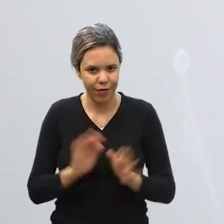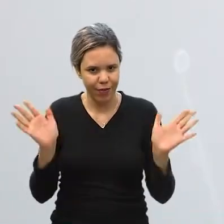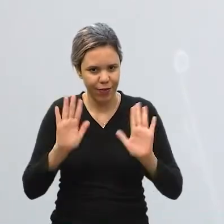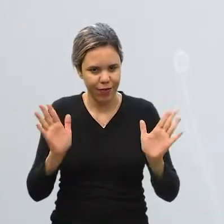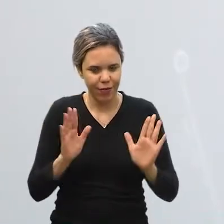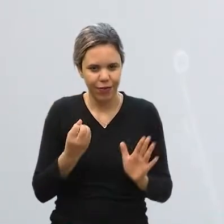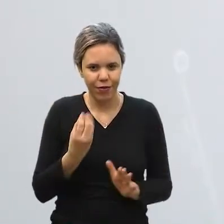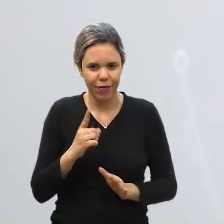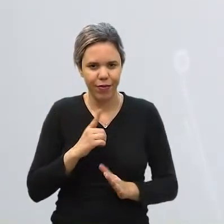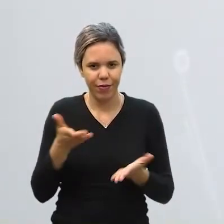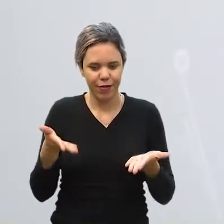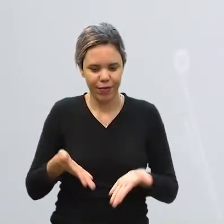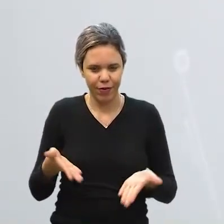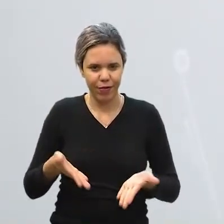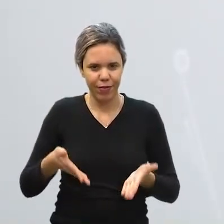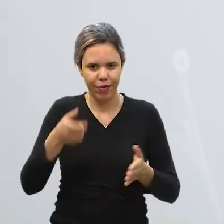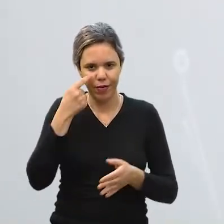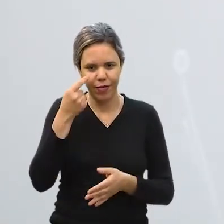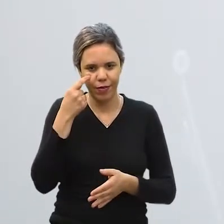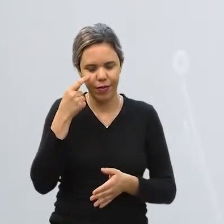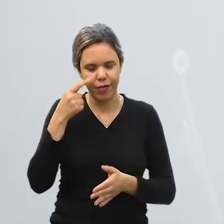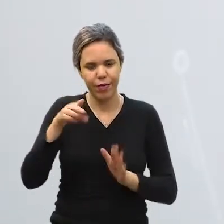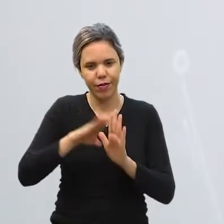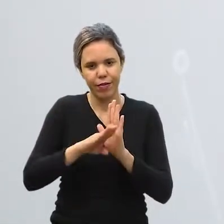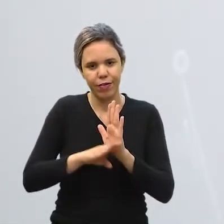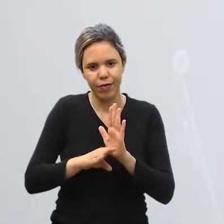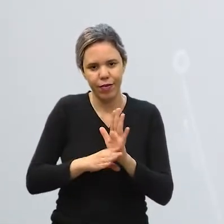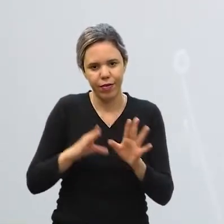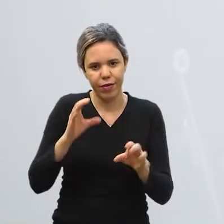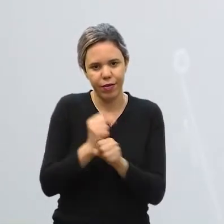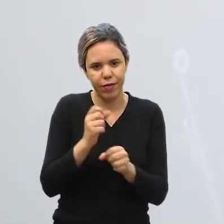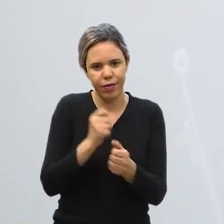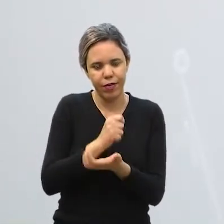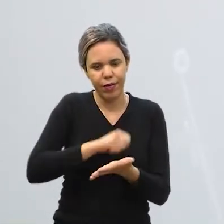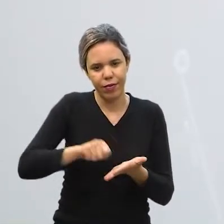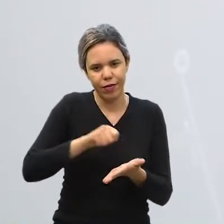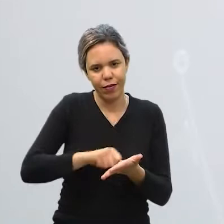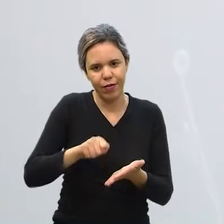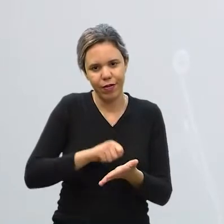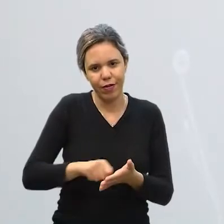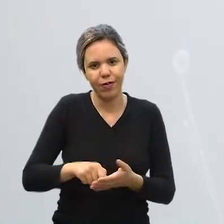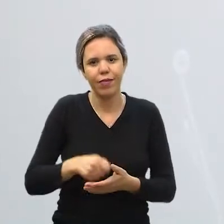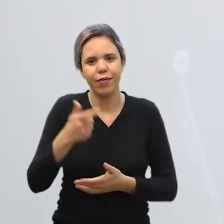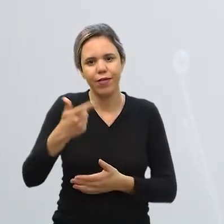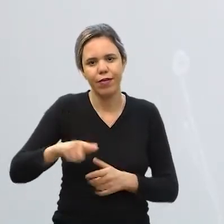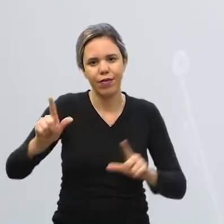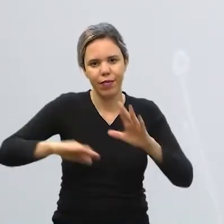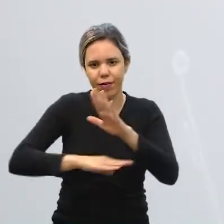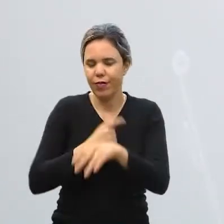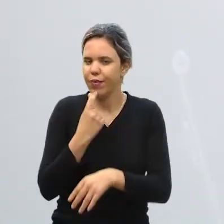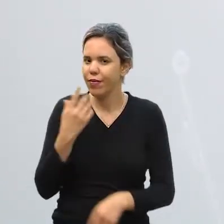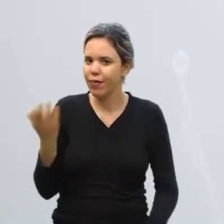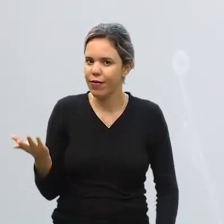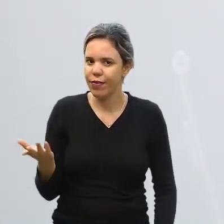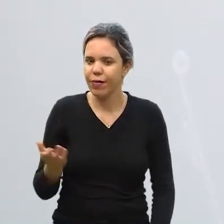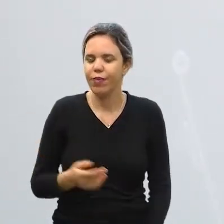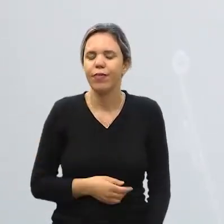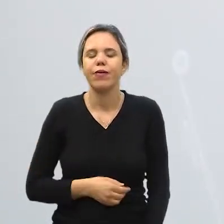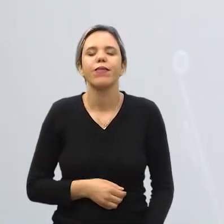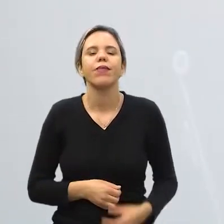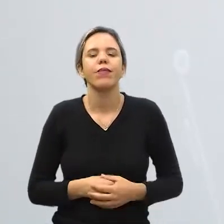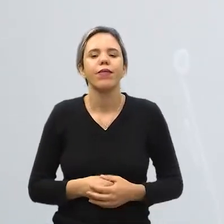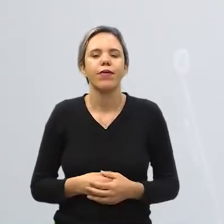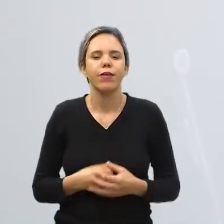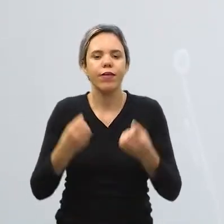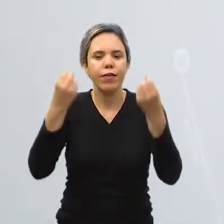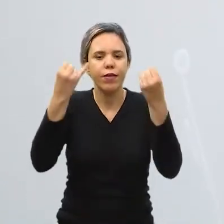Olá, muito bom ter você aqui conosco mais uma vez. Está começando o quadro Na Ponta do Lápis, aqui na TV Câmara Campinas, para a